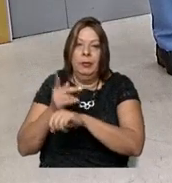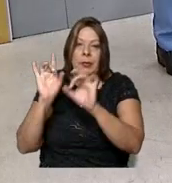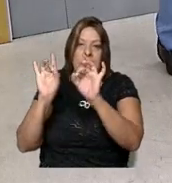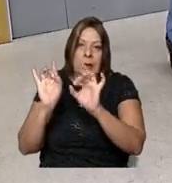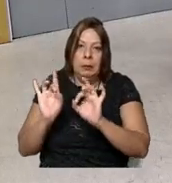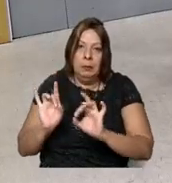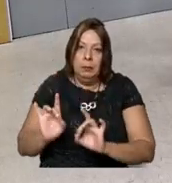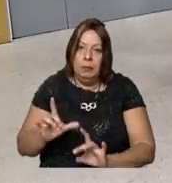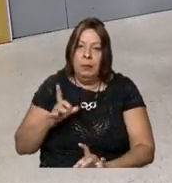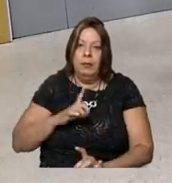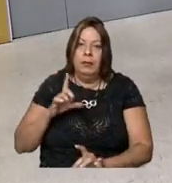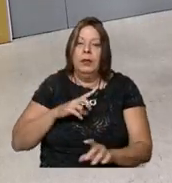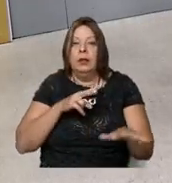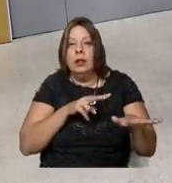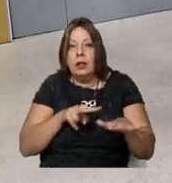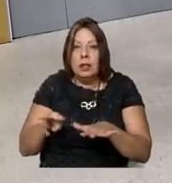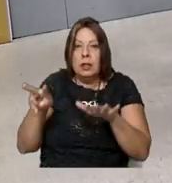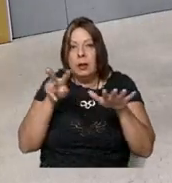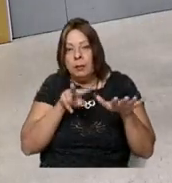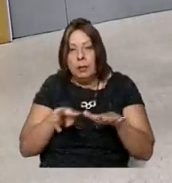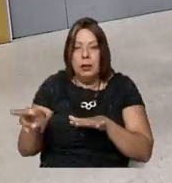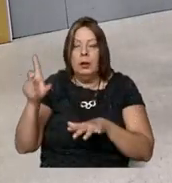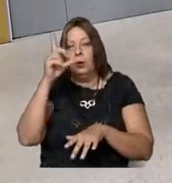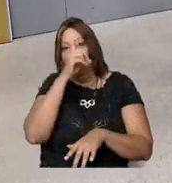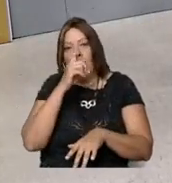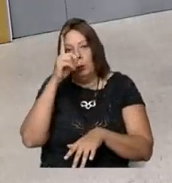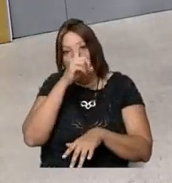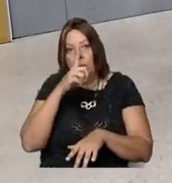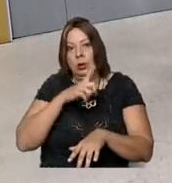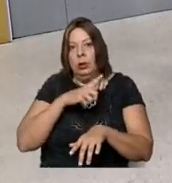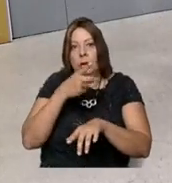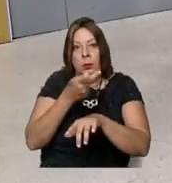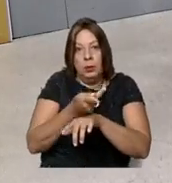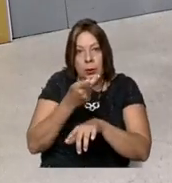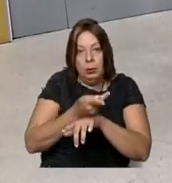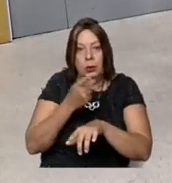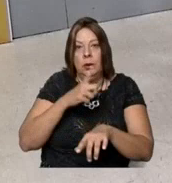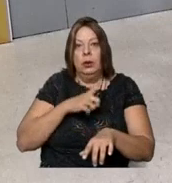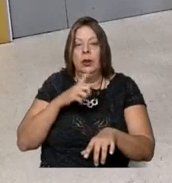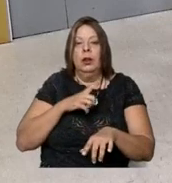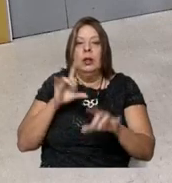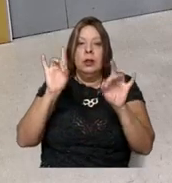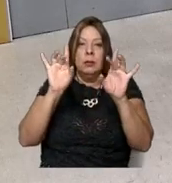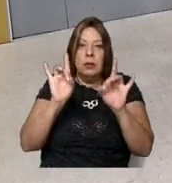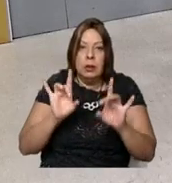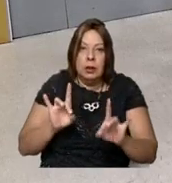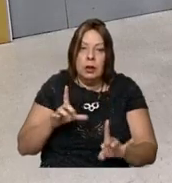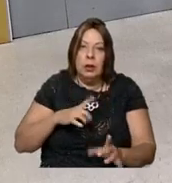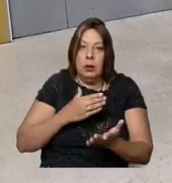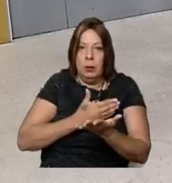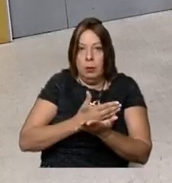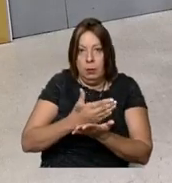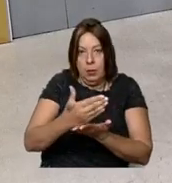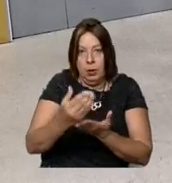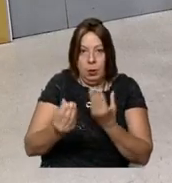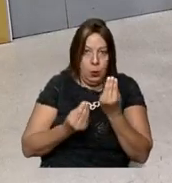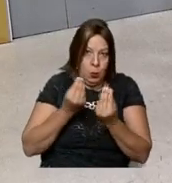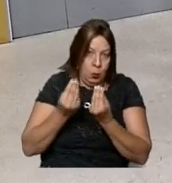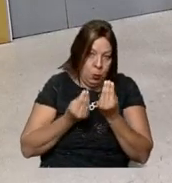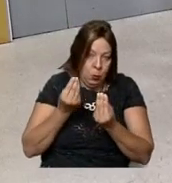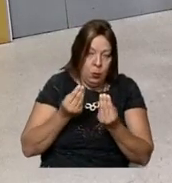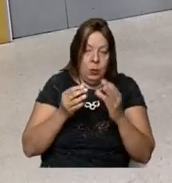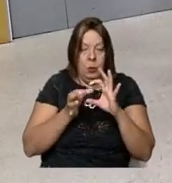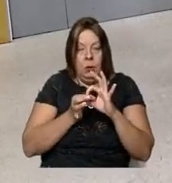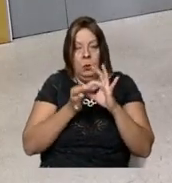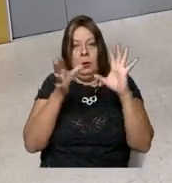incríveis. Prêmios incríveis toda semana, todo domingão tem aqui uma premiação maravilhosa do Cajucap, mas que só começa a acontecer após a